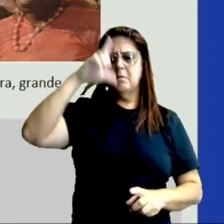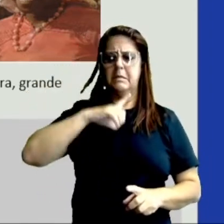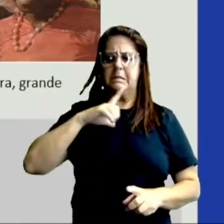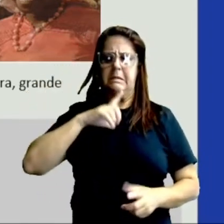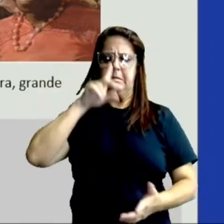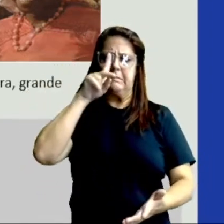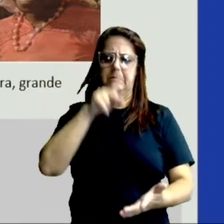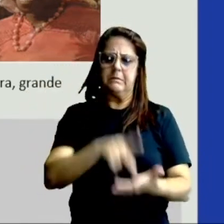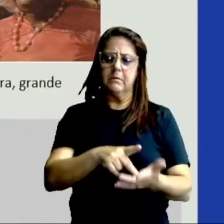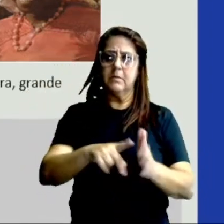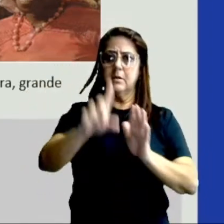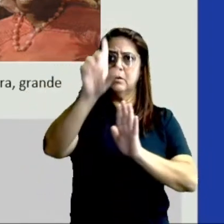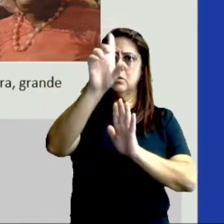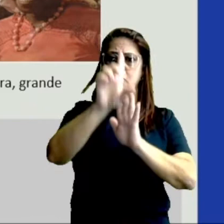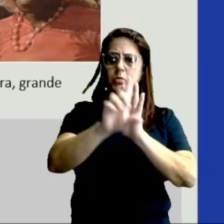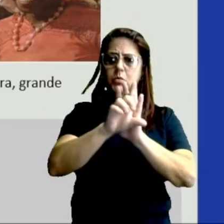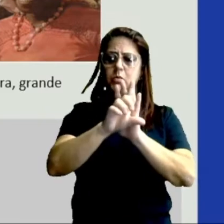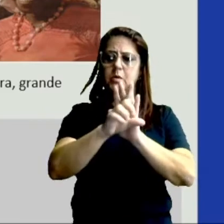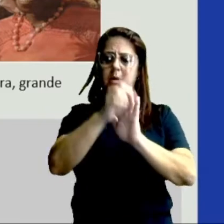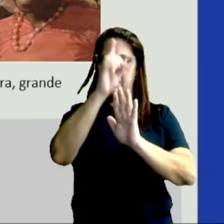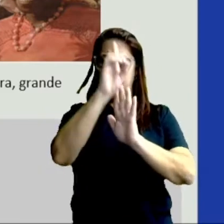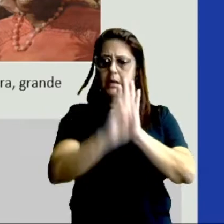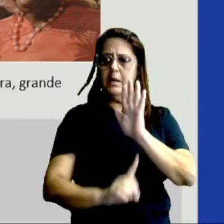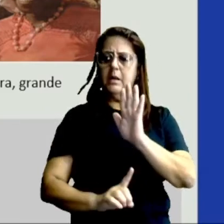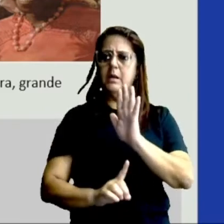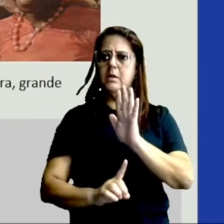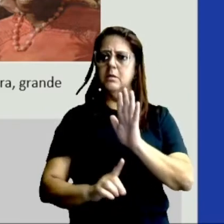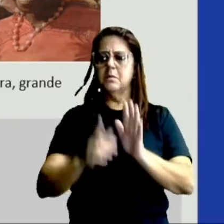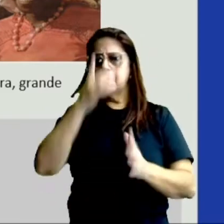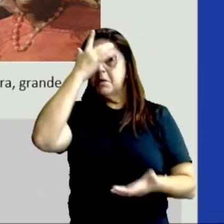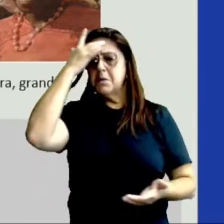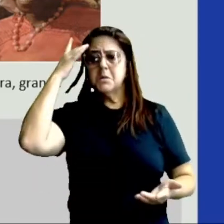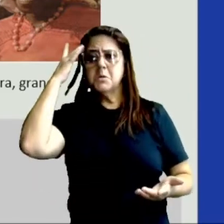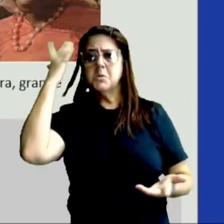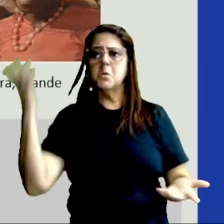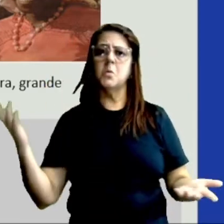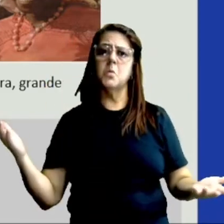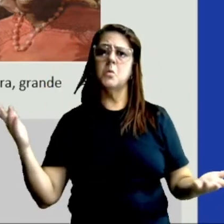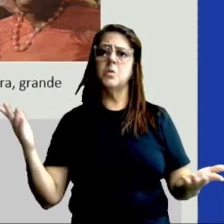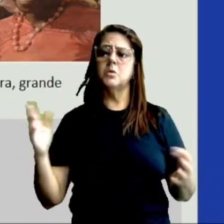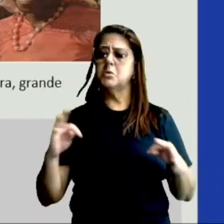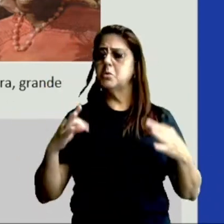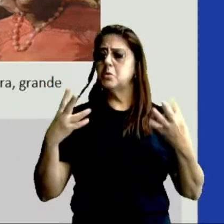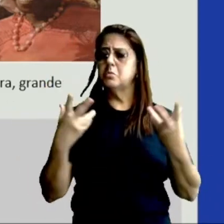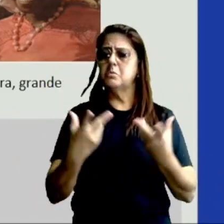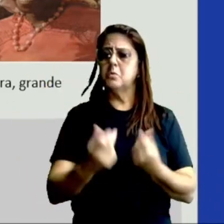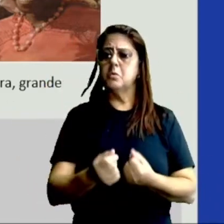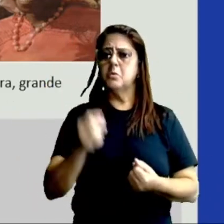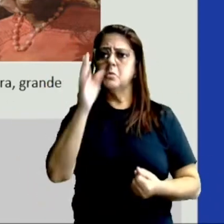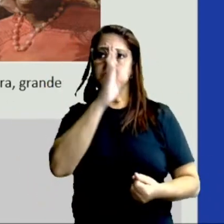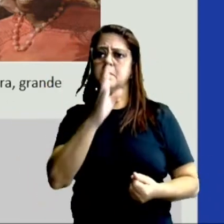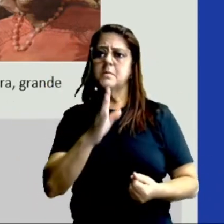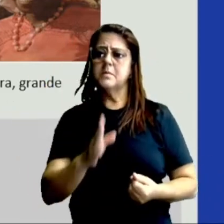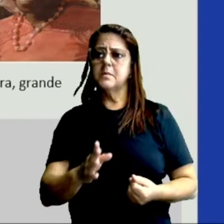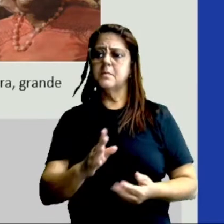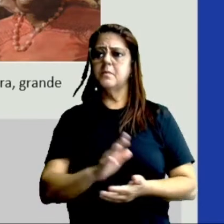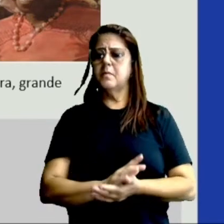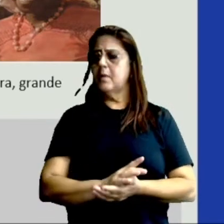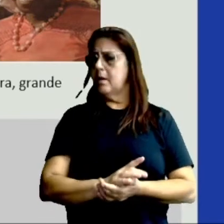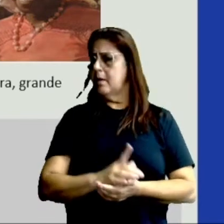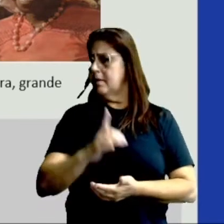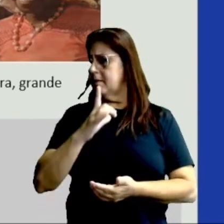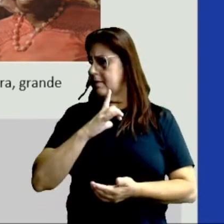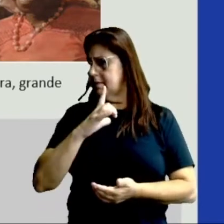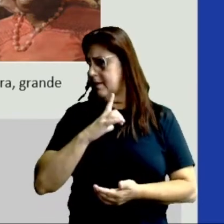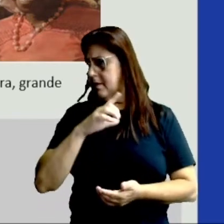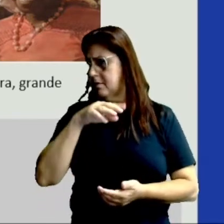tenham de fato os mesmos direitos de pessoas brancas e das elites brasileiras abaixo de